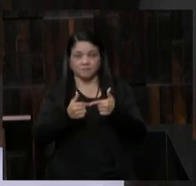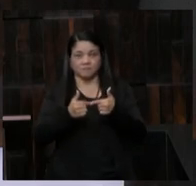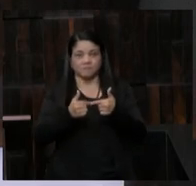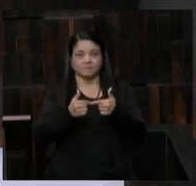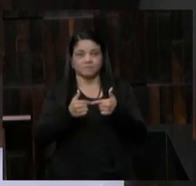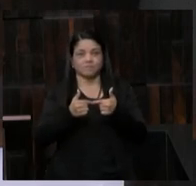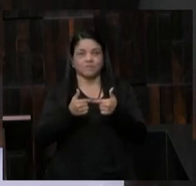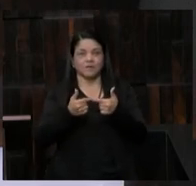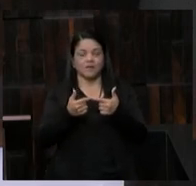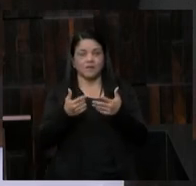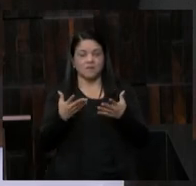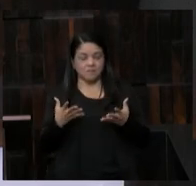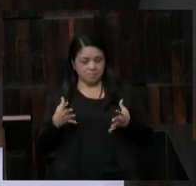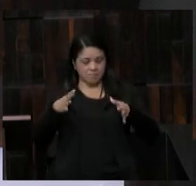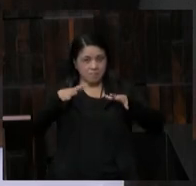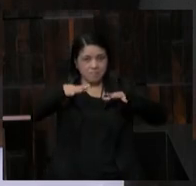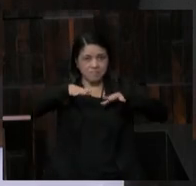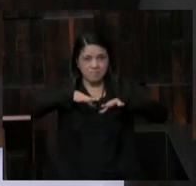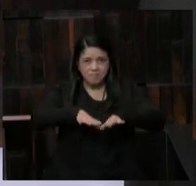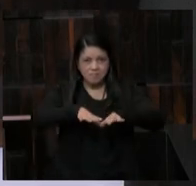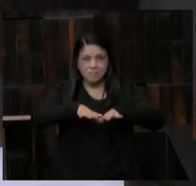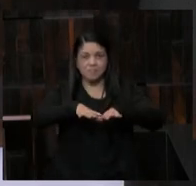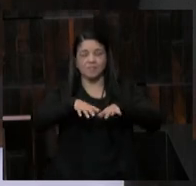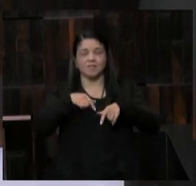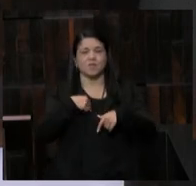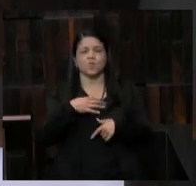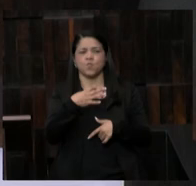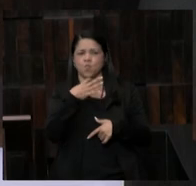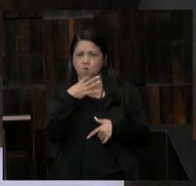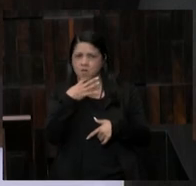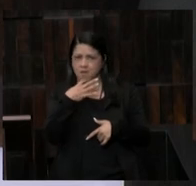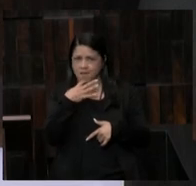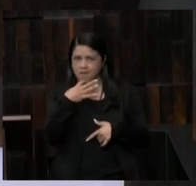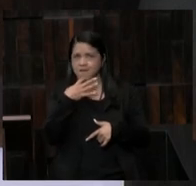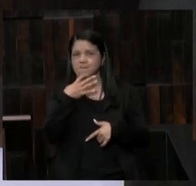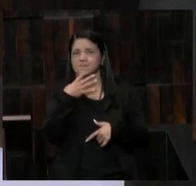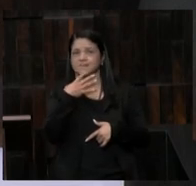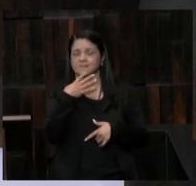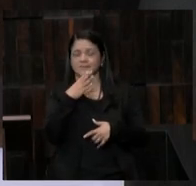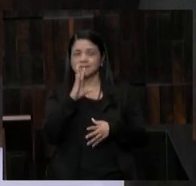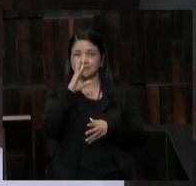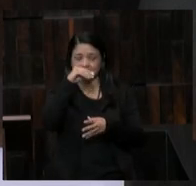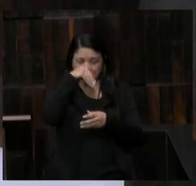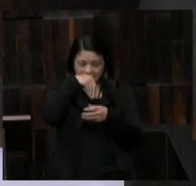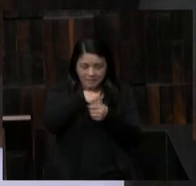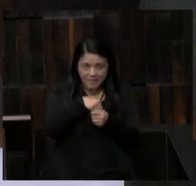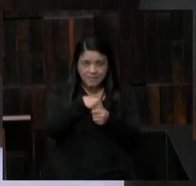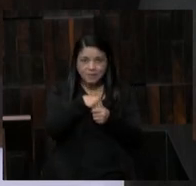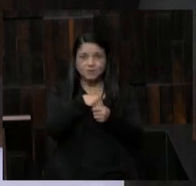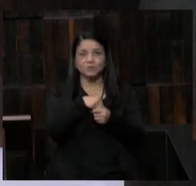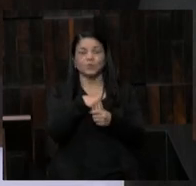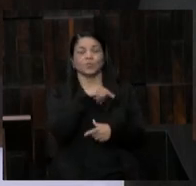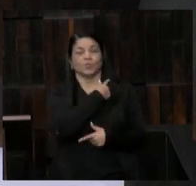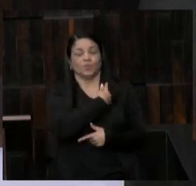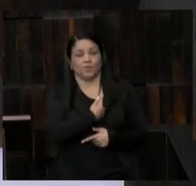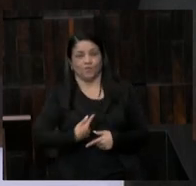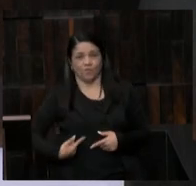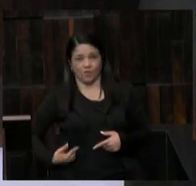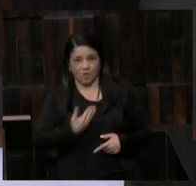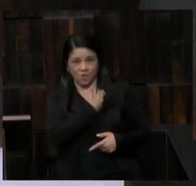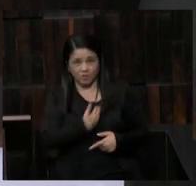todo integrado e conhece, como poucas pessoas dentro do governo, inclusive,